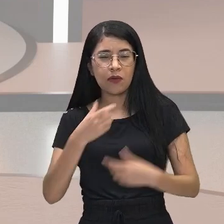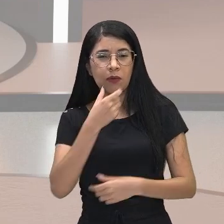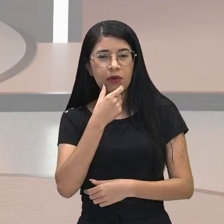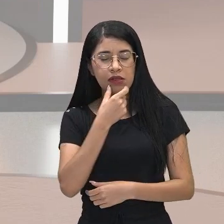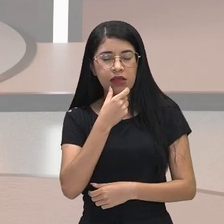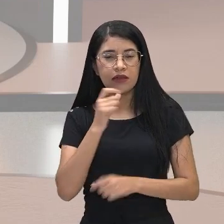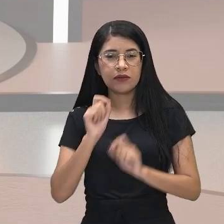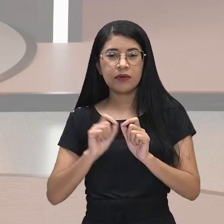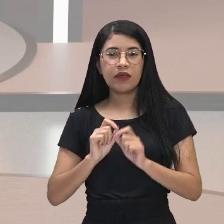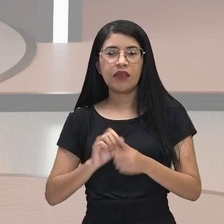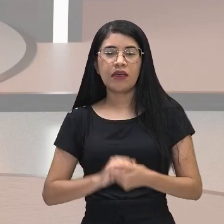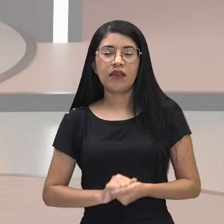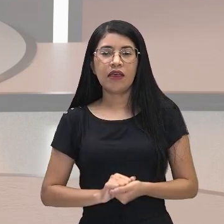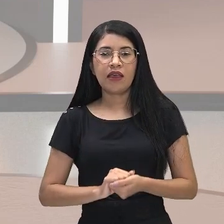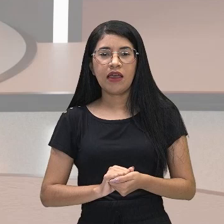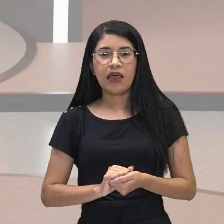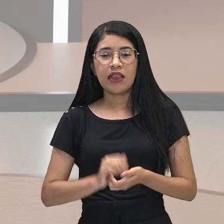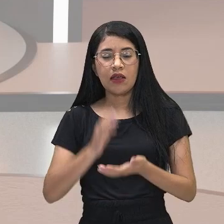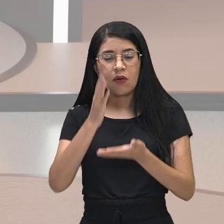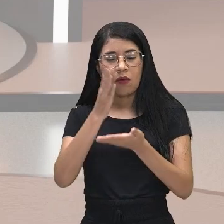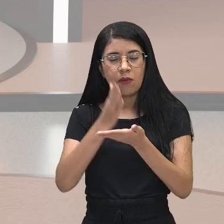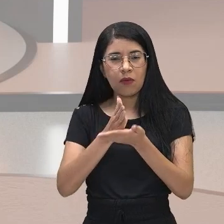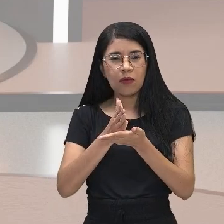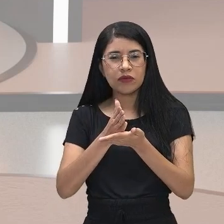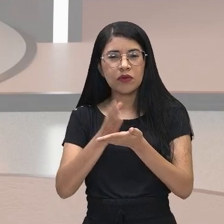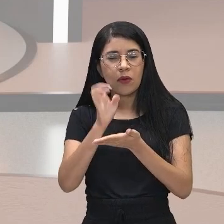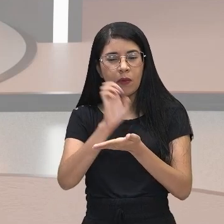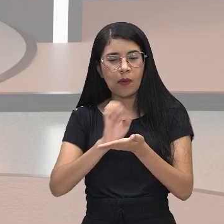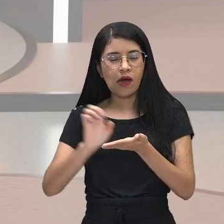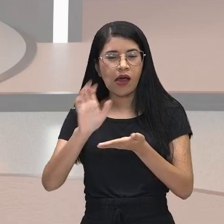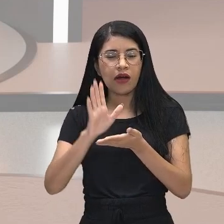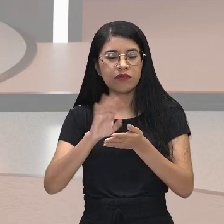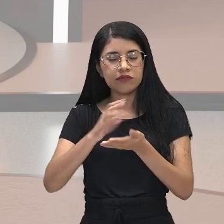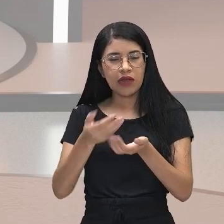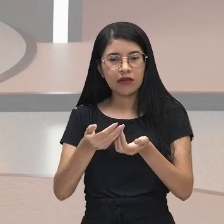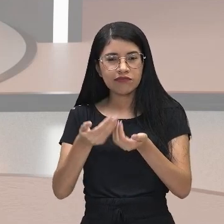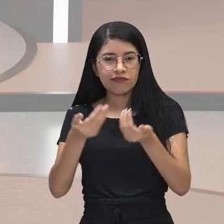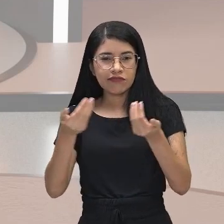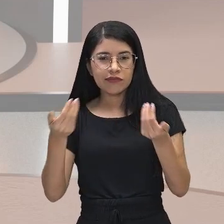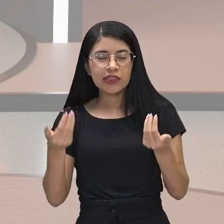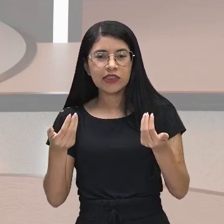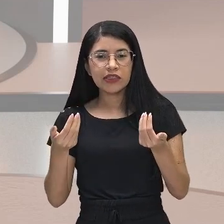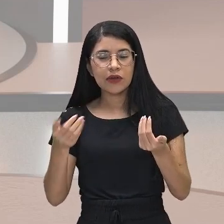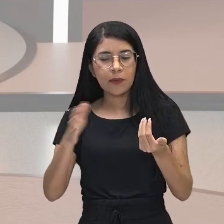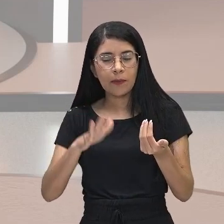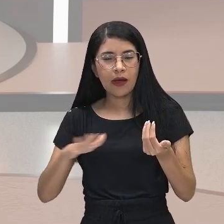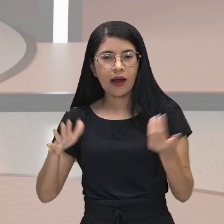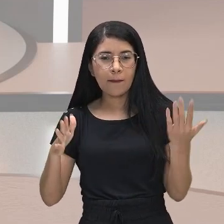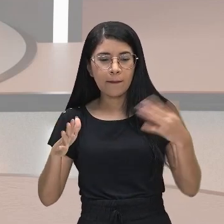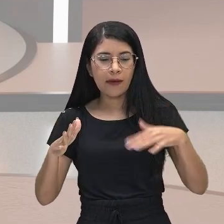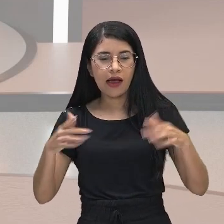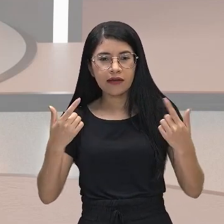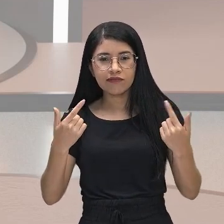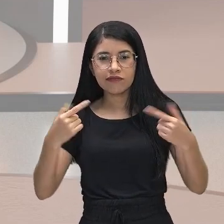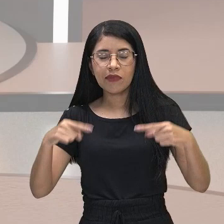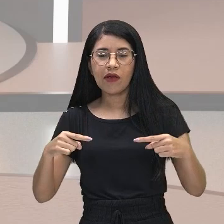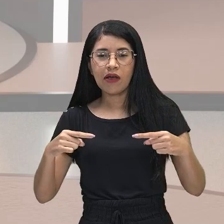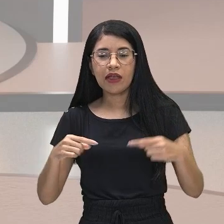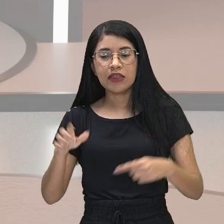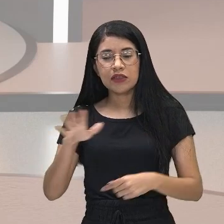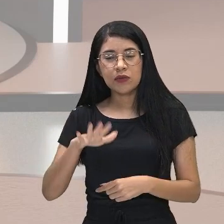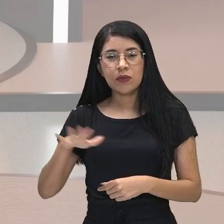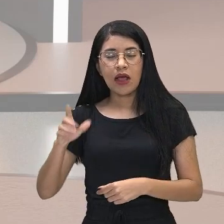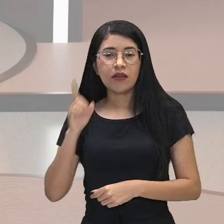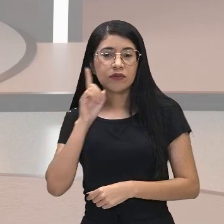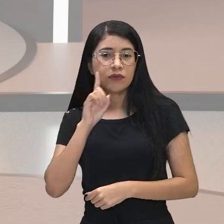ferro se instala ali na Europa, dividindo o mundo em dois blocos antagônicos. De um lado,